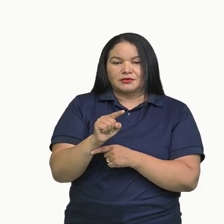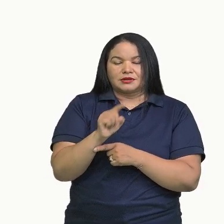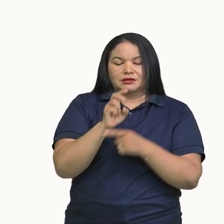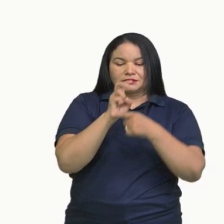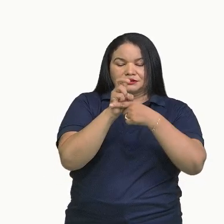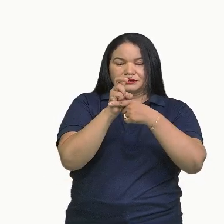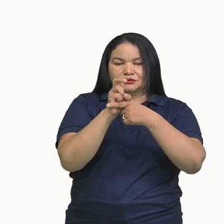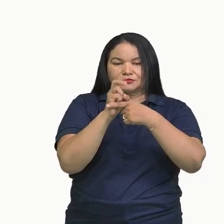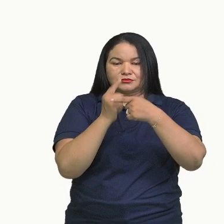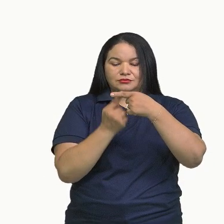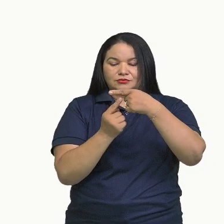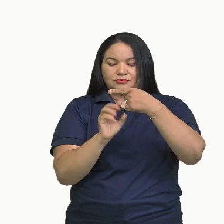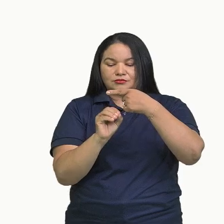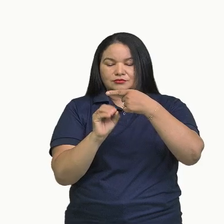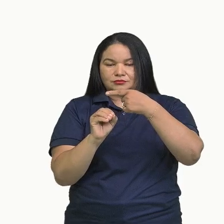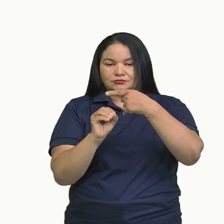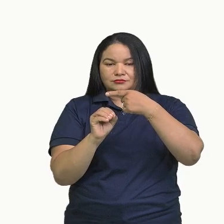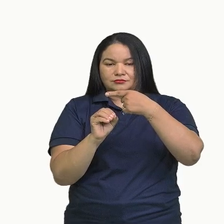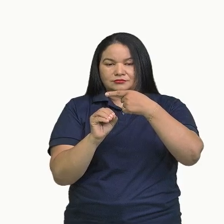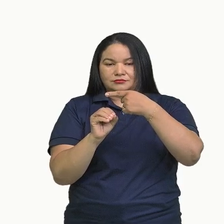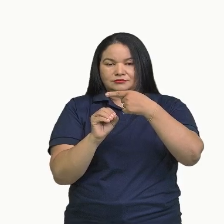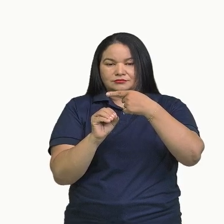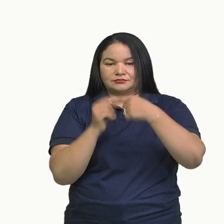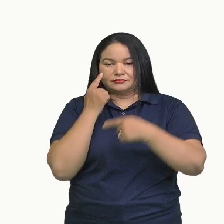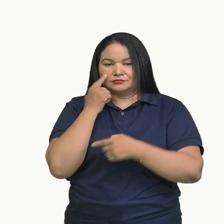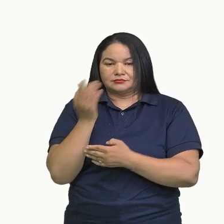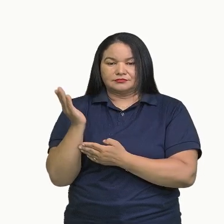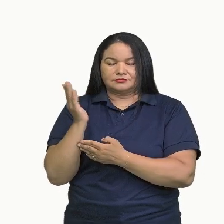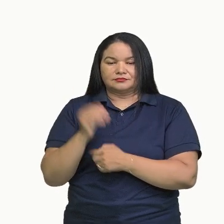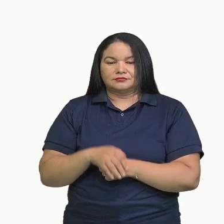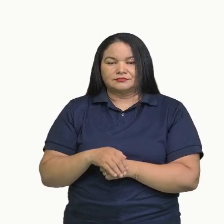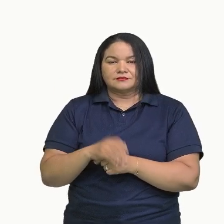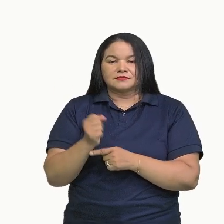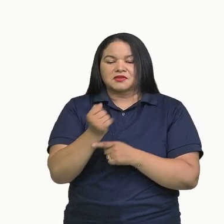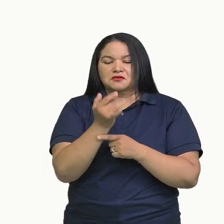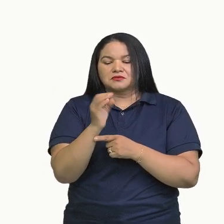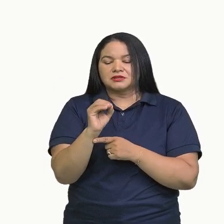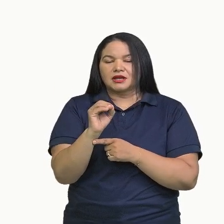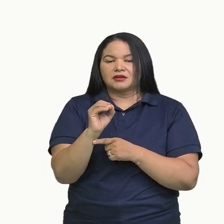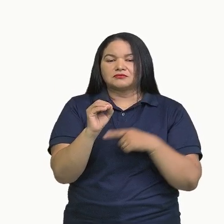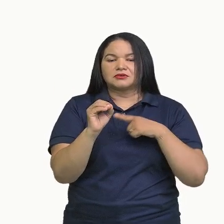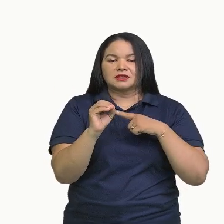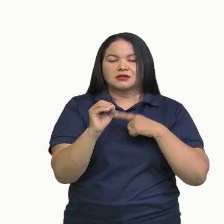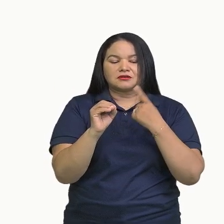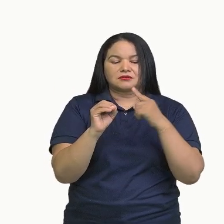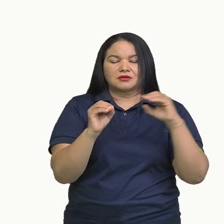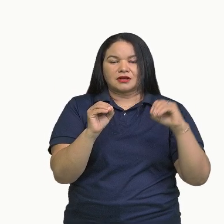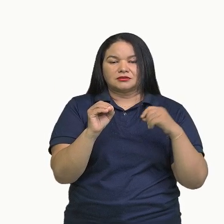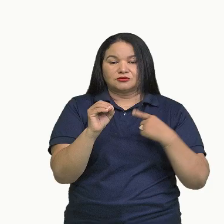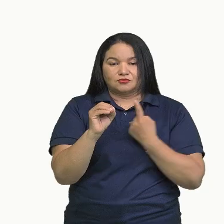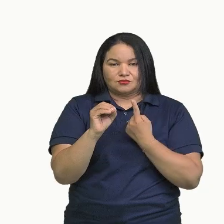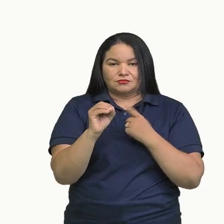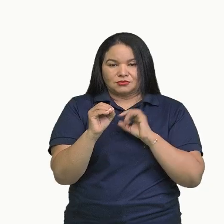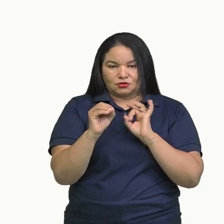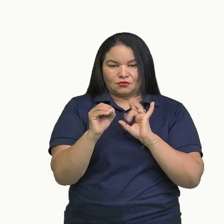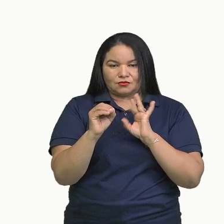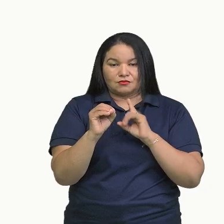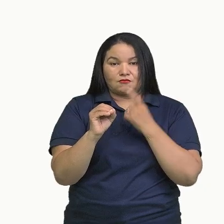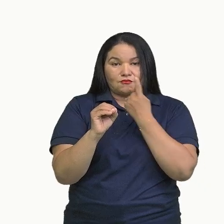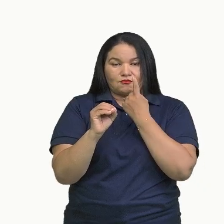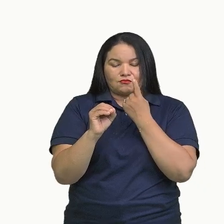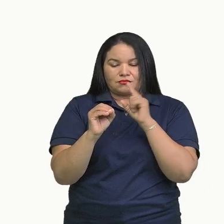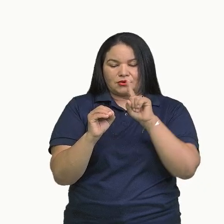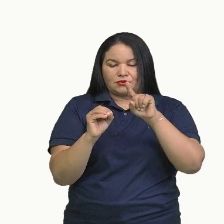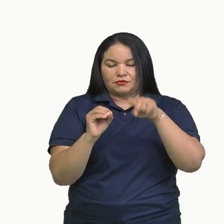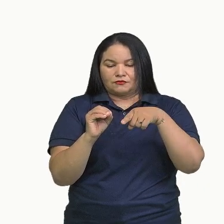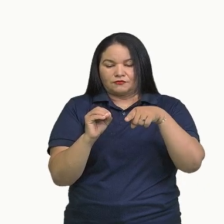5 dividido por 10. Quantos zeros aí tem no 10? Só um. Então, ali só vai ter um número após a